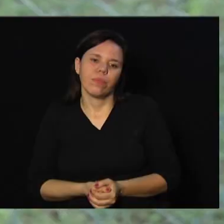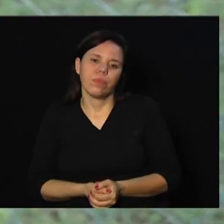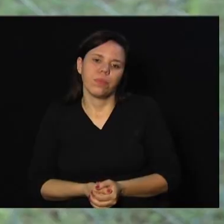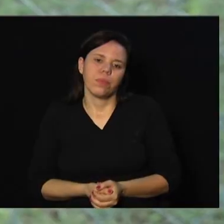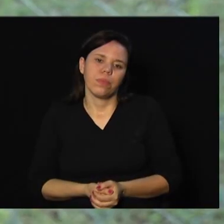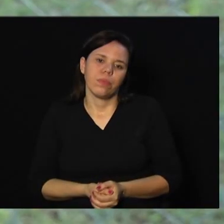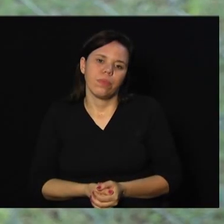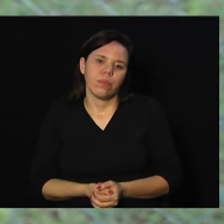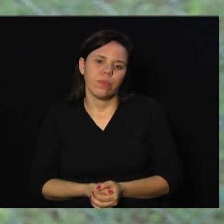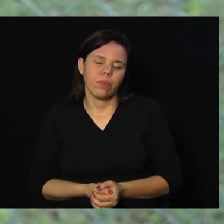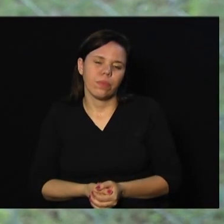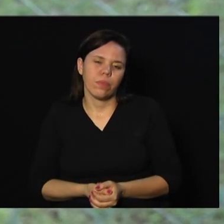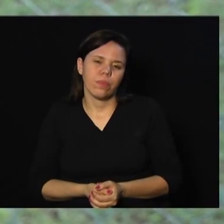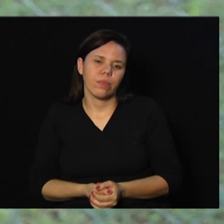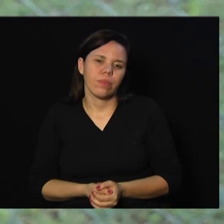Nas minhas